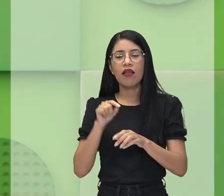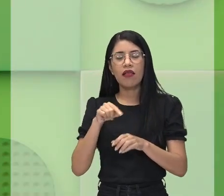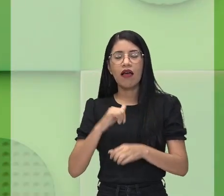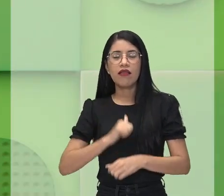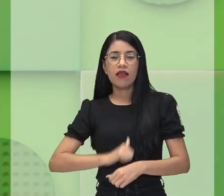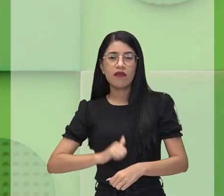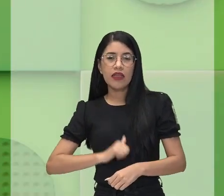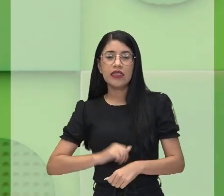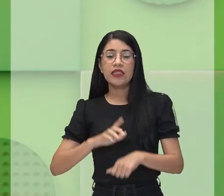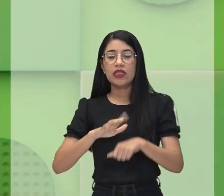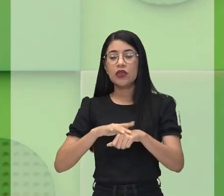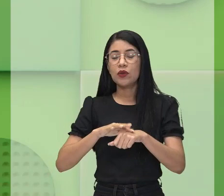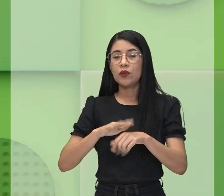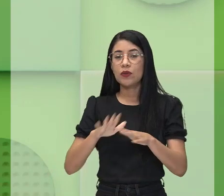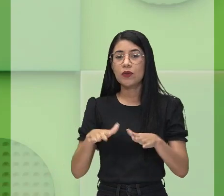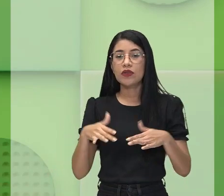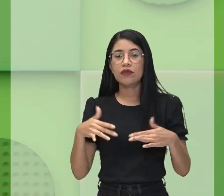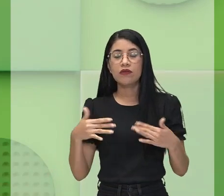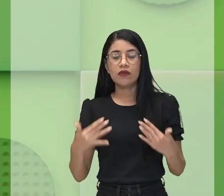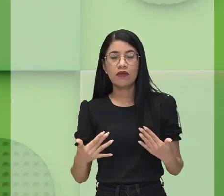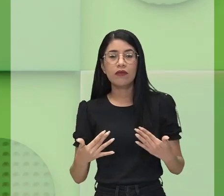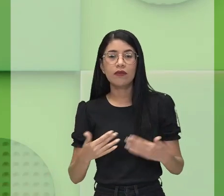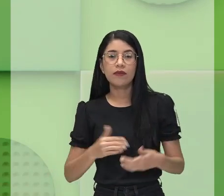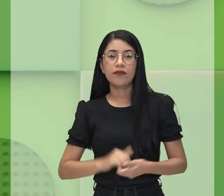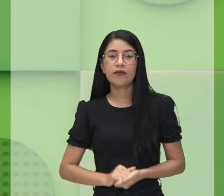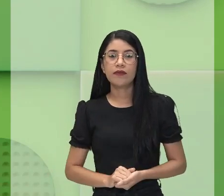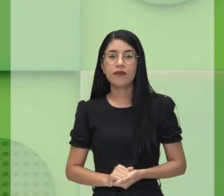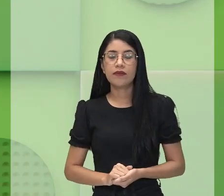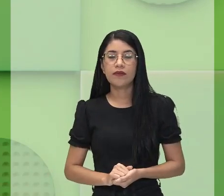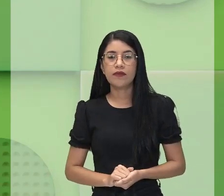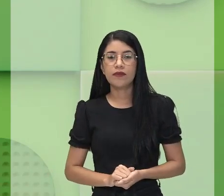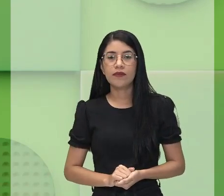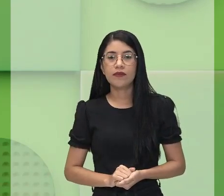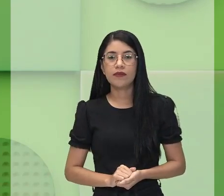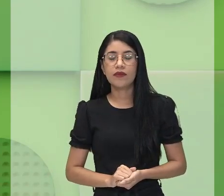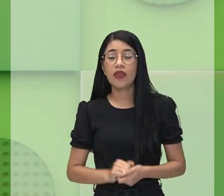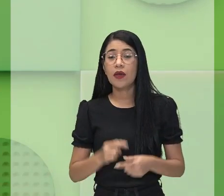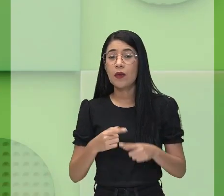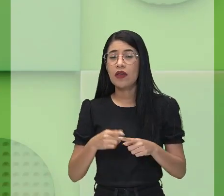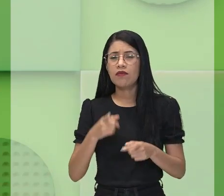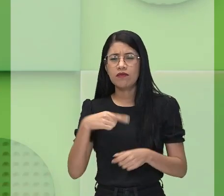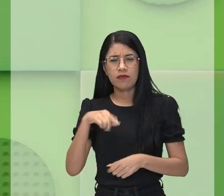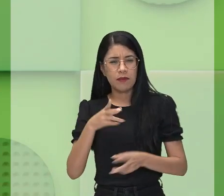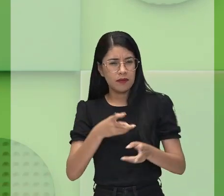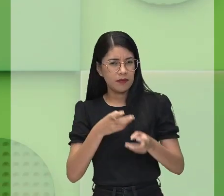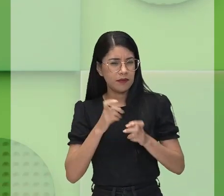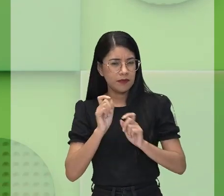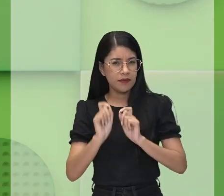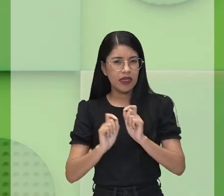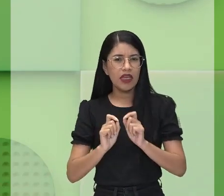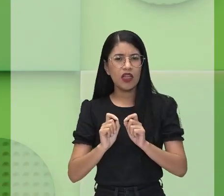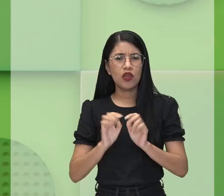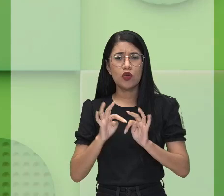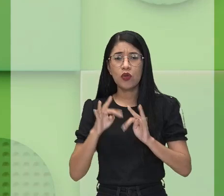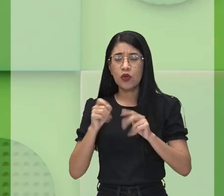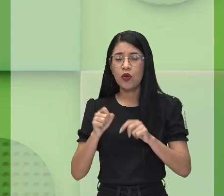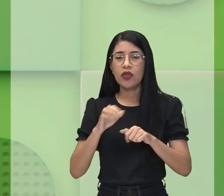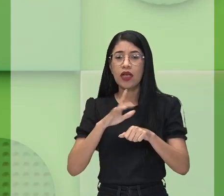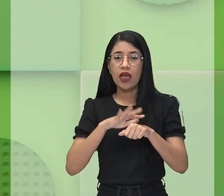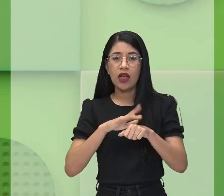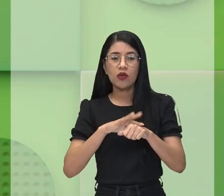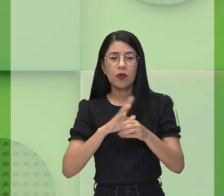e qual é a doença que está causando aqueles sinais e sintomas, porque vocês viram que todos eles são